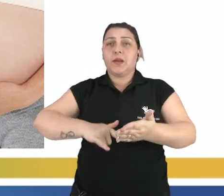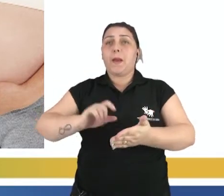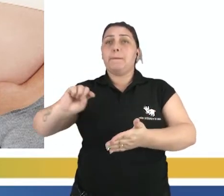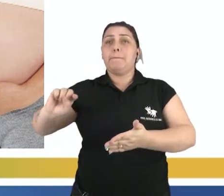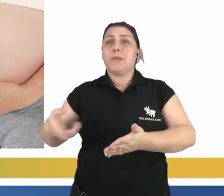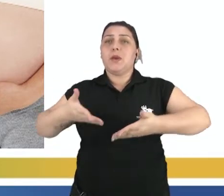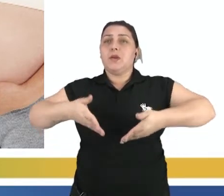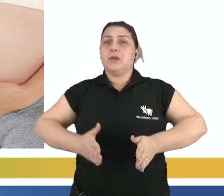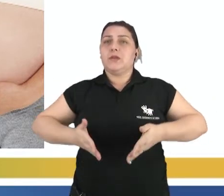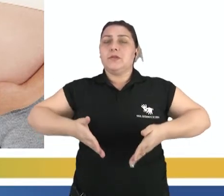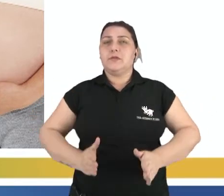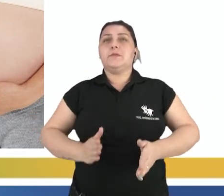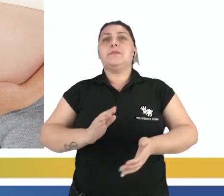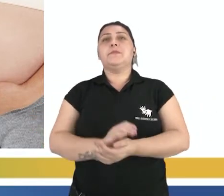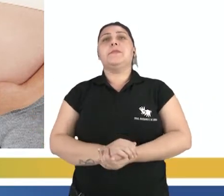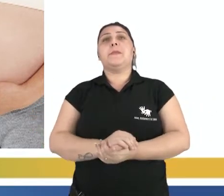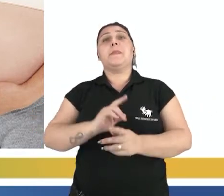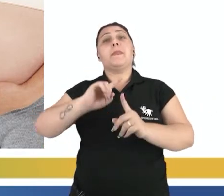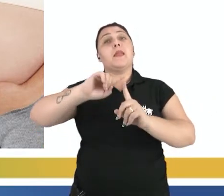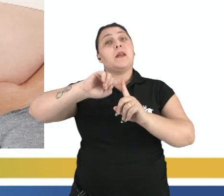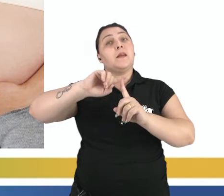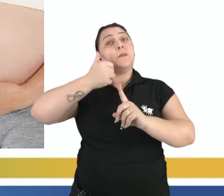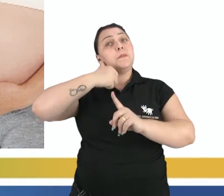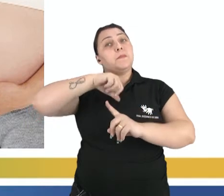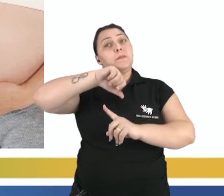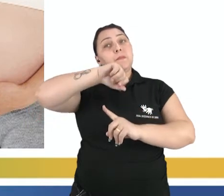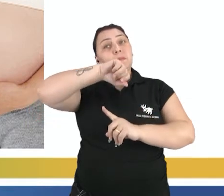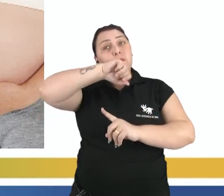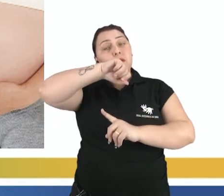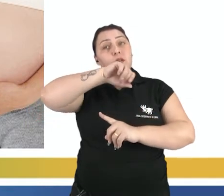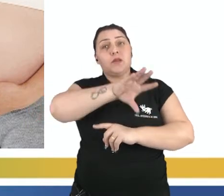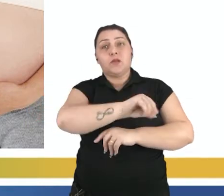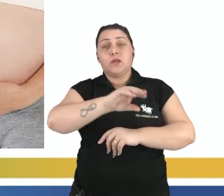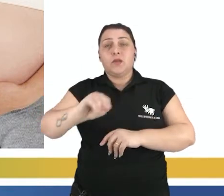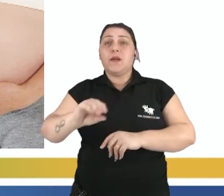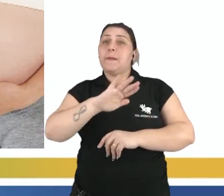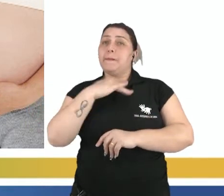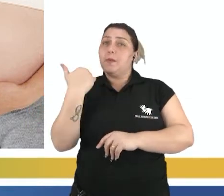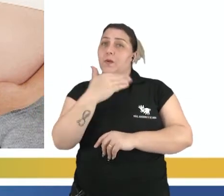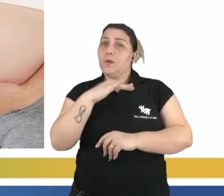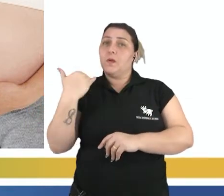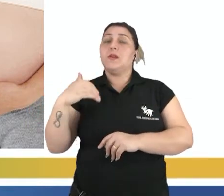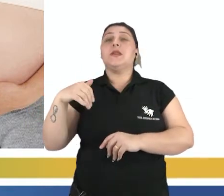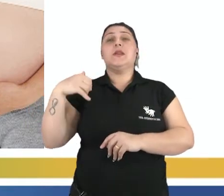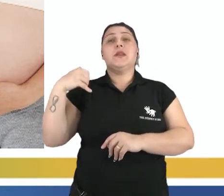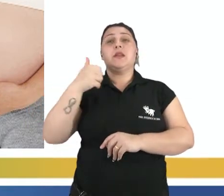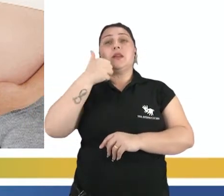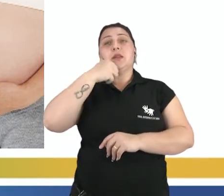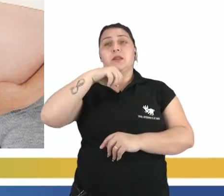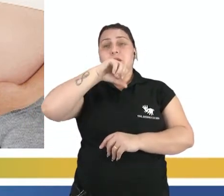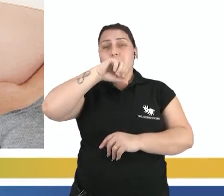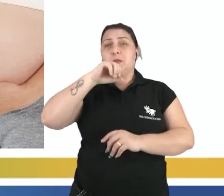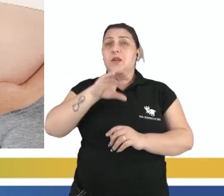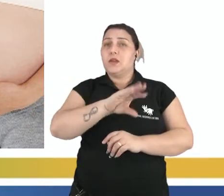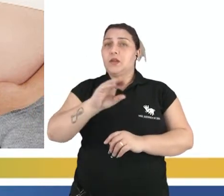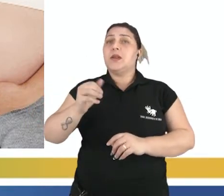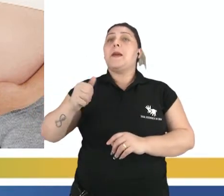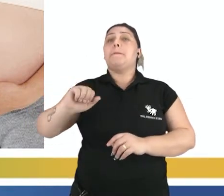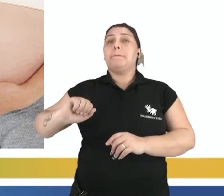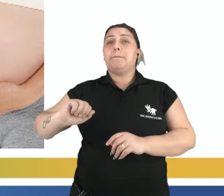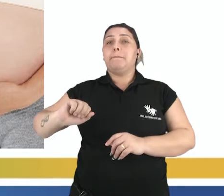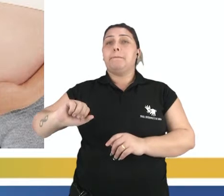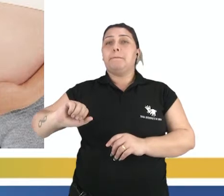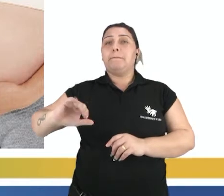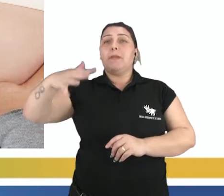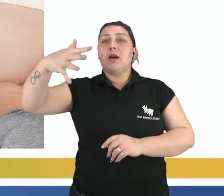nascidos são de mães jovens, né? Então, a taxa de óbitos de bebês nessas mães adolescentes, ela é maior. Então, isso é